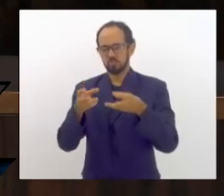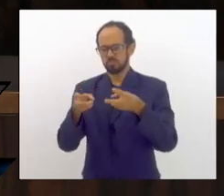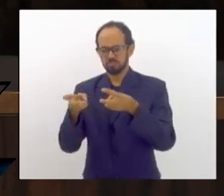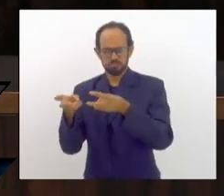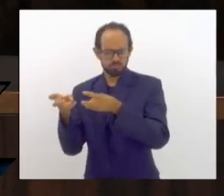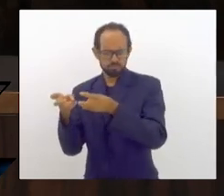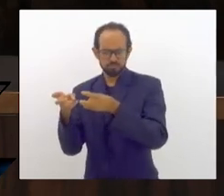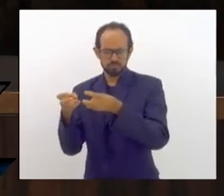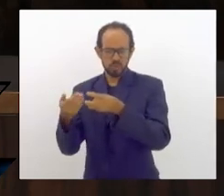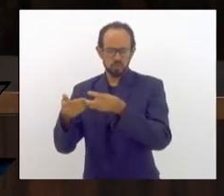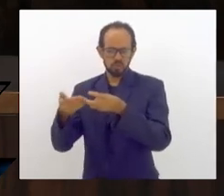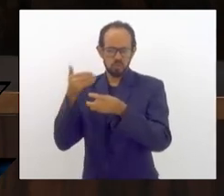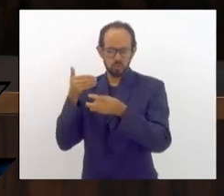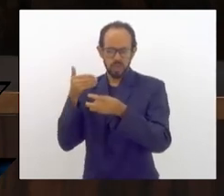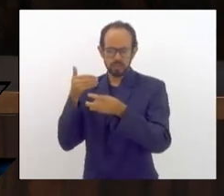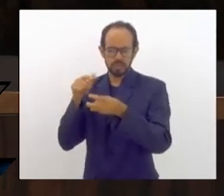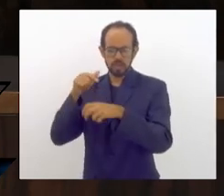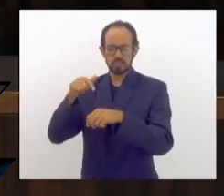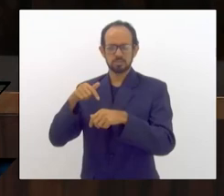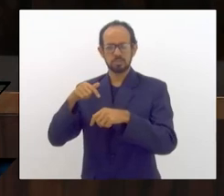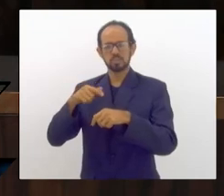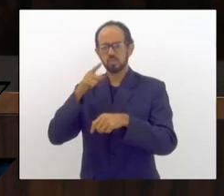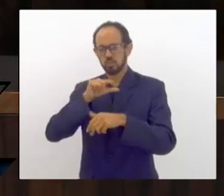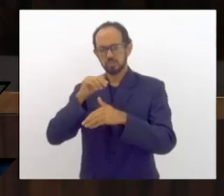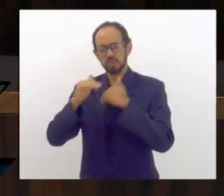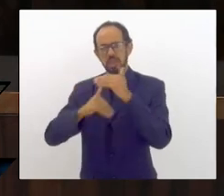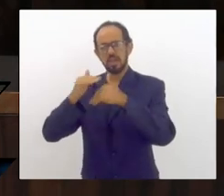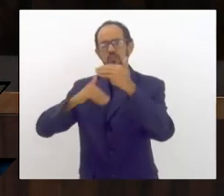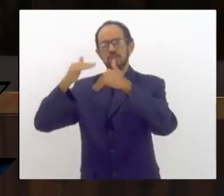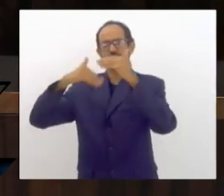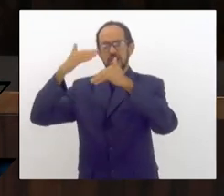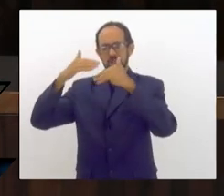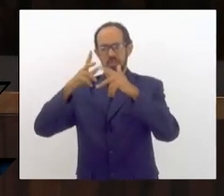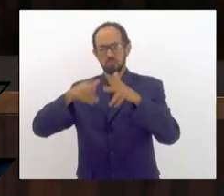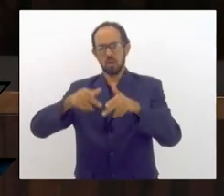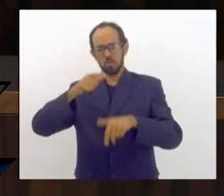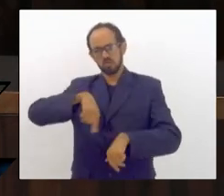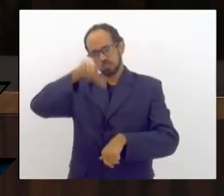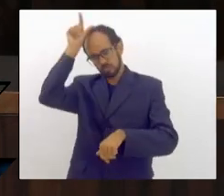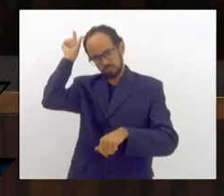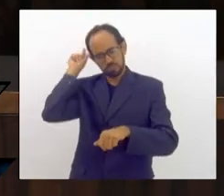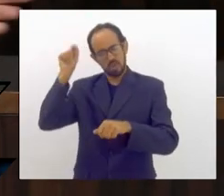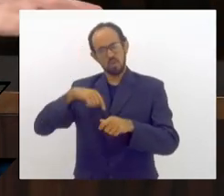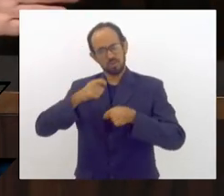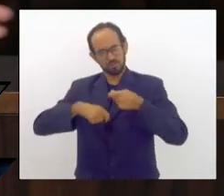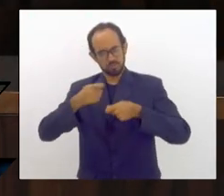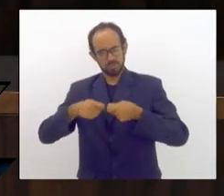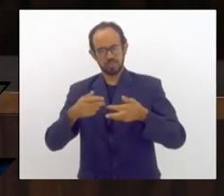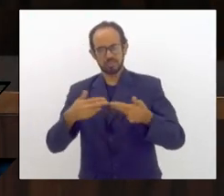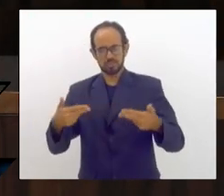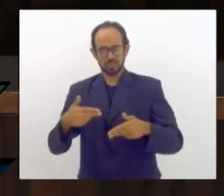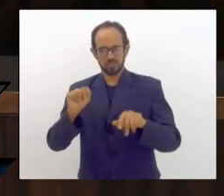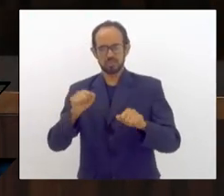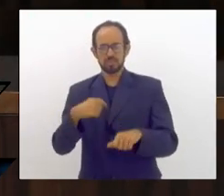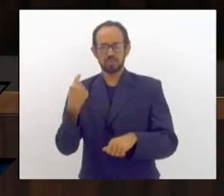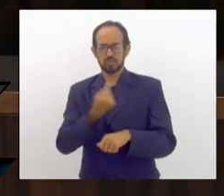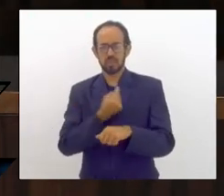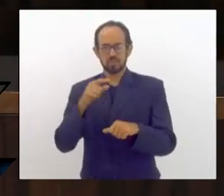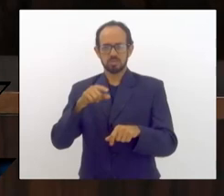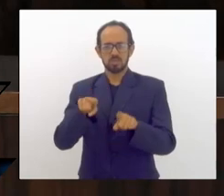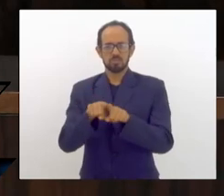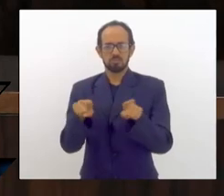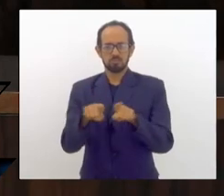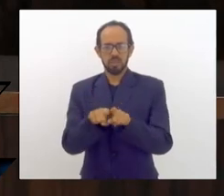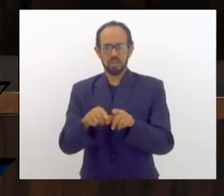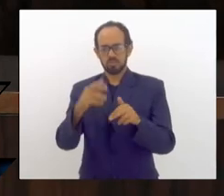vezes atrás para que a gente possa dar dois à frente, como sempre Luiz Paulo conduz aqui as coisas, e a gente procurar também respeitar